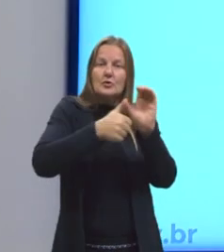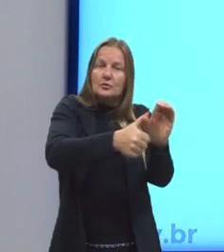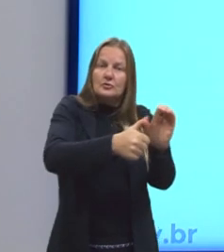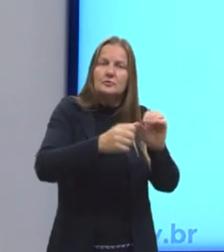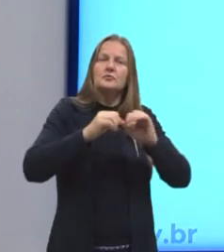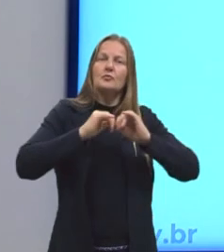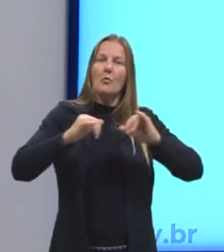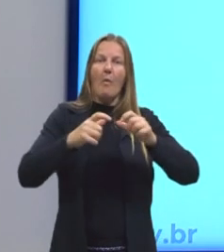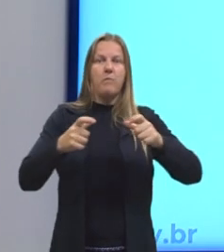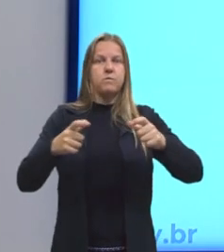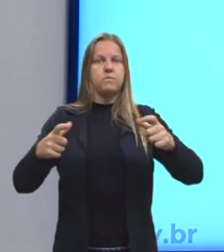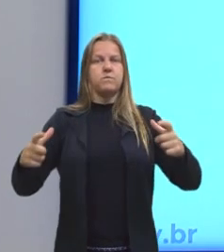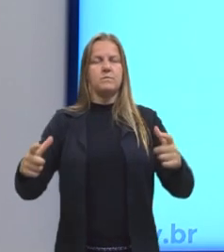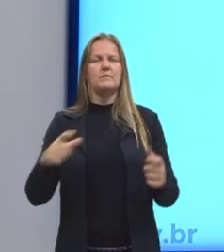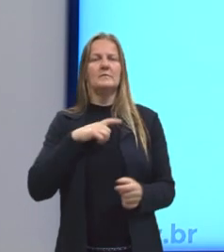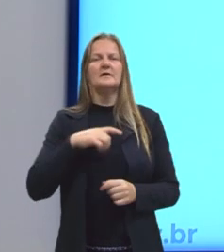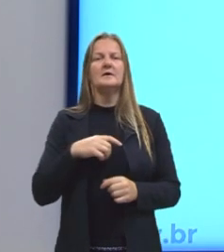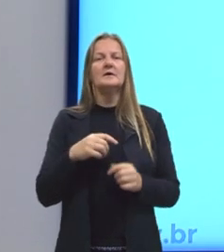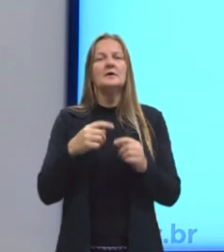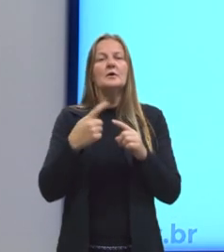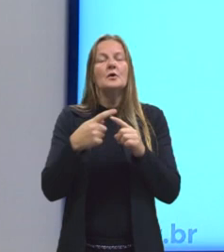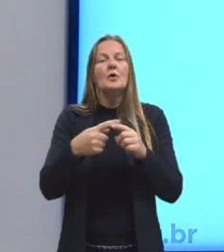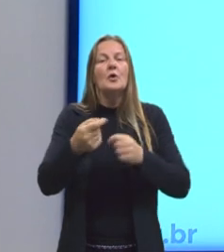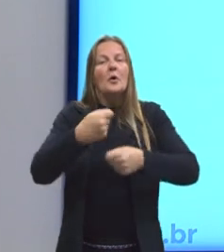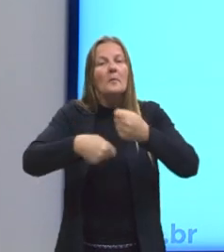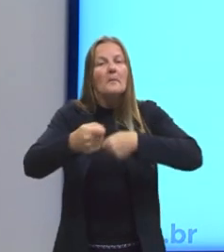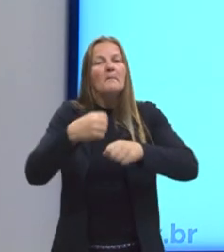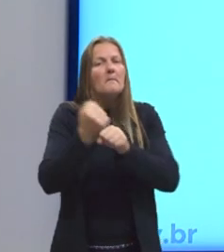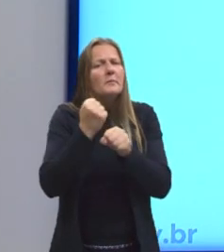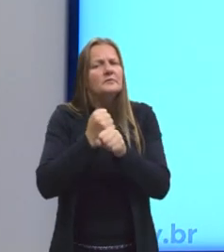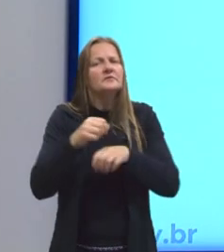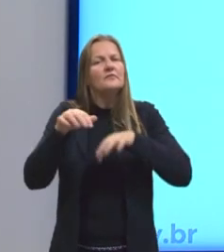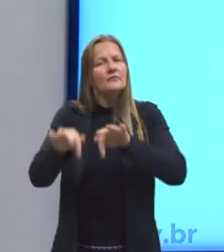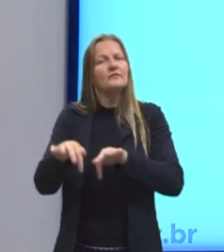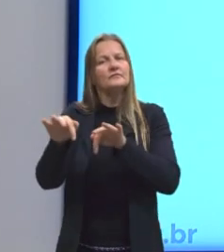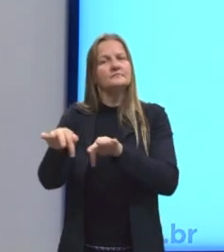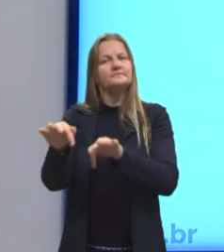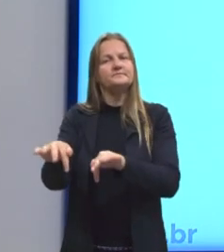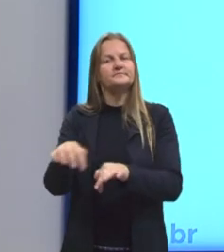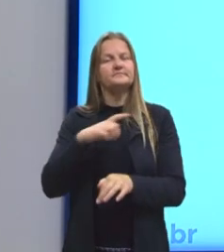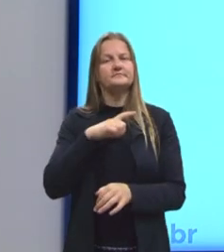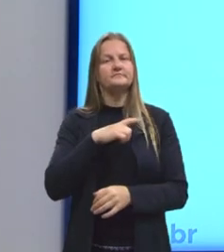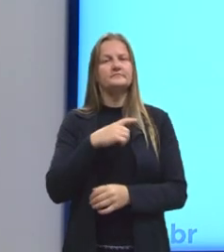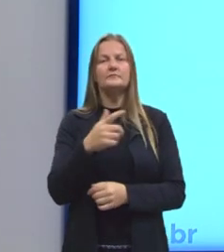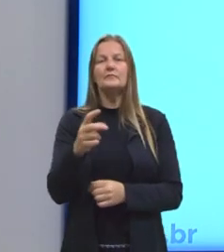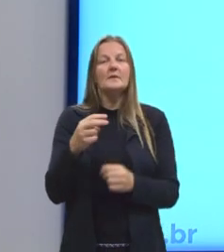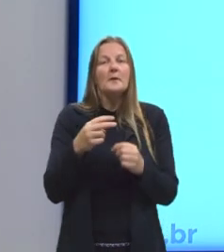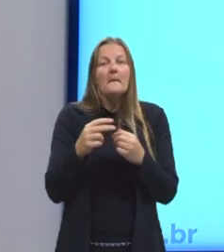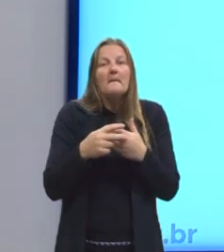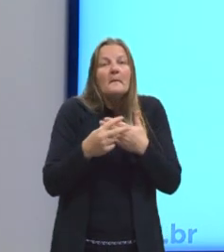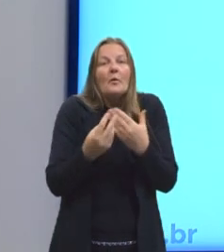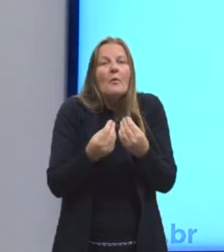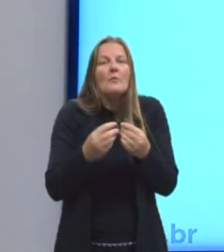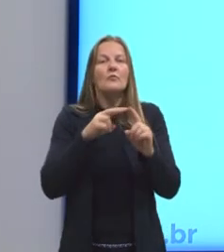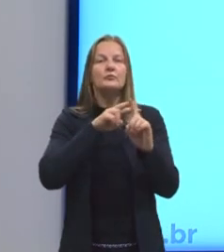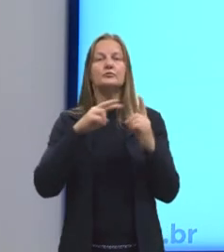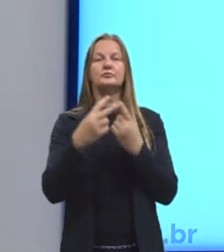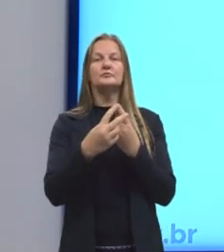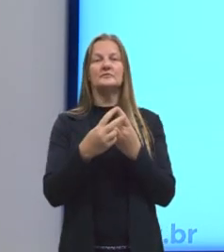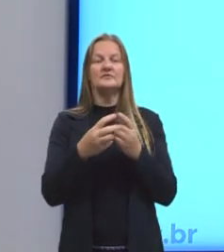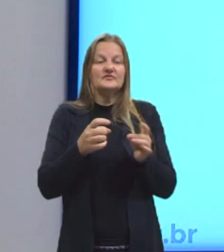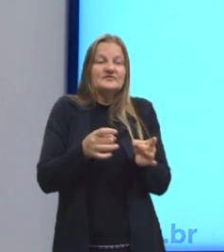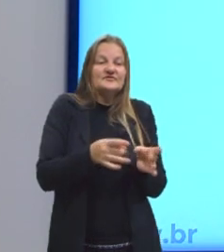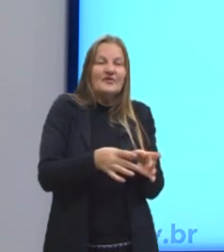feudal também é um sistema de produção de subsistência não há uma perspectiva de excedente